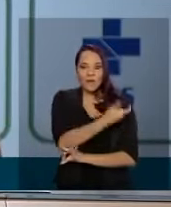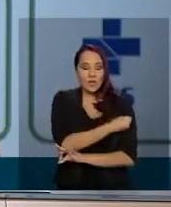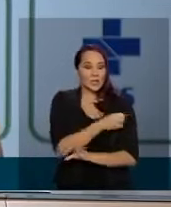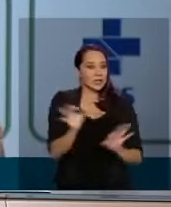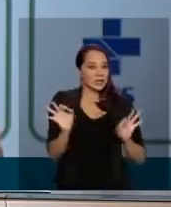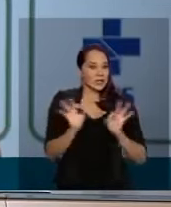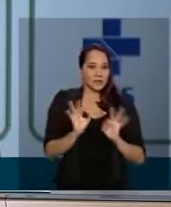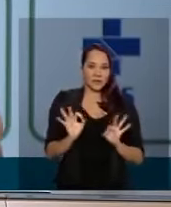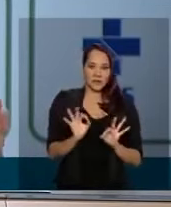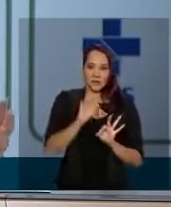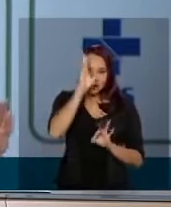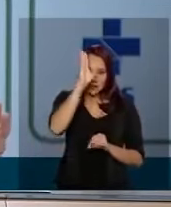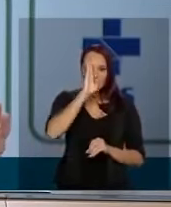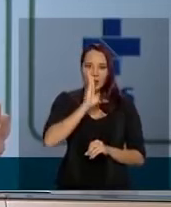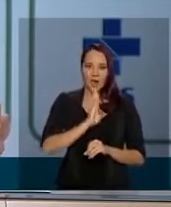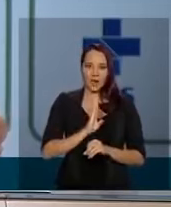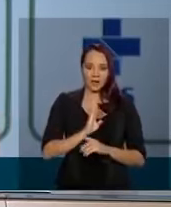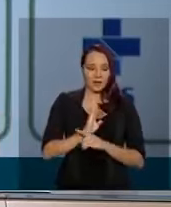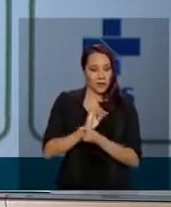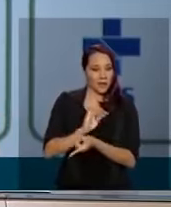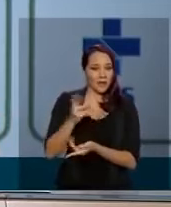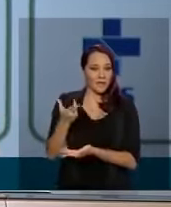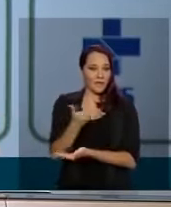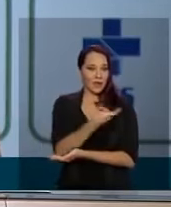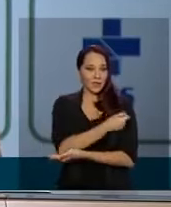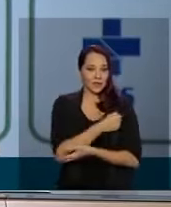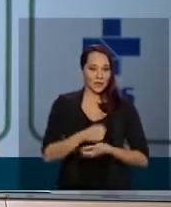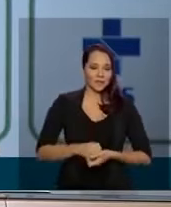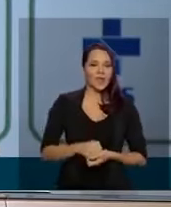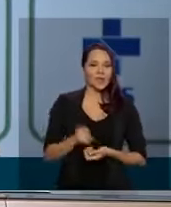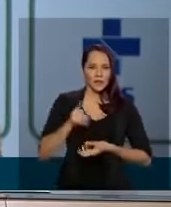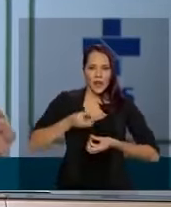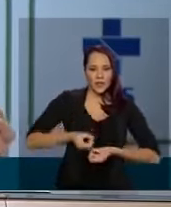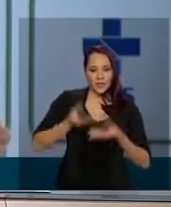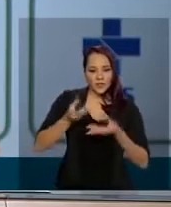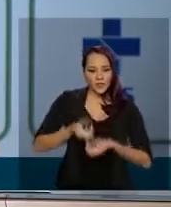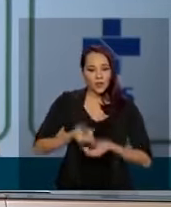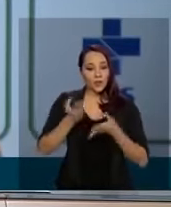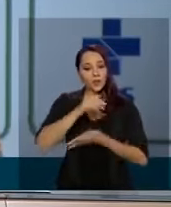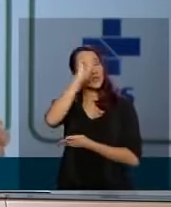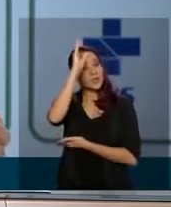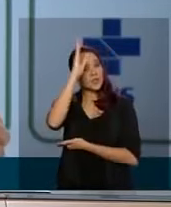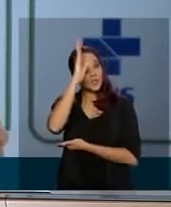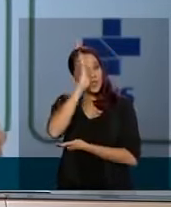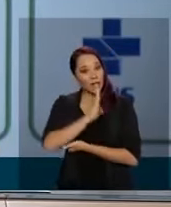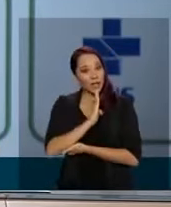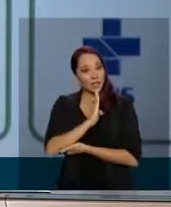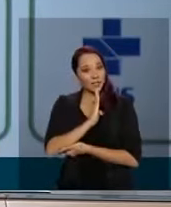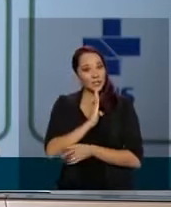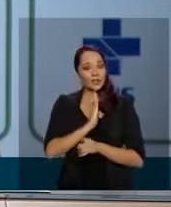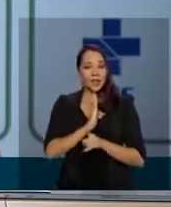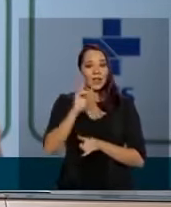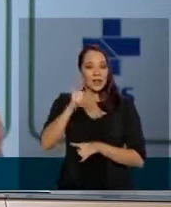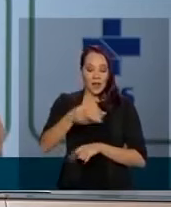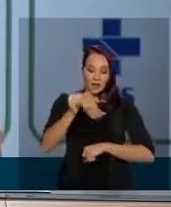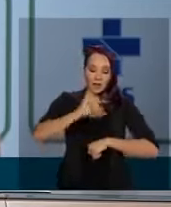valor com relação a essa vacina. Essa vacina será distribuída gratuitamente nos postos de saúde, né, como nós fazemos e